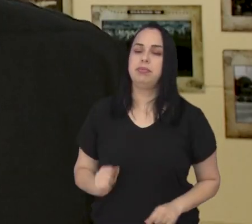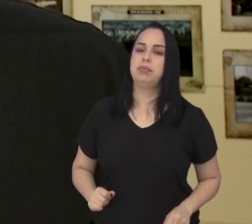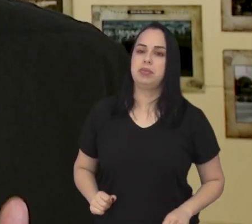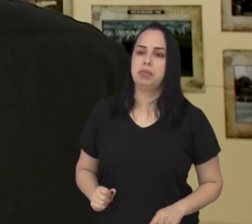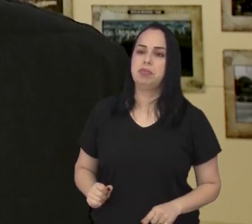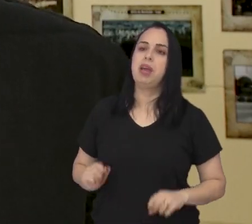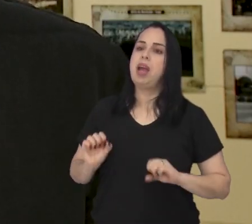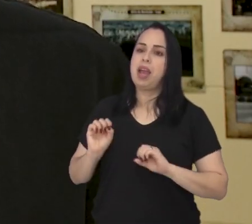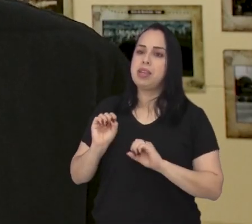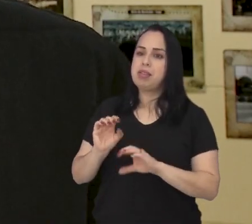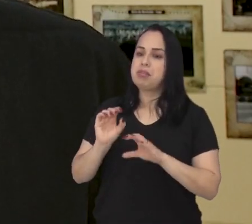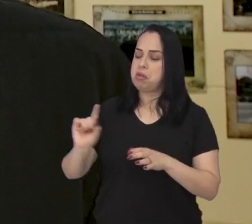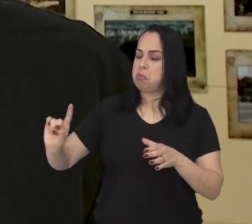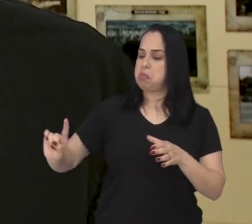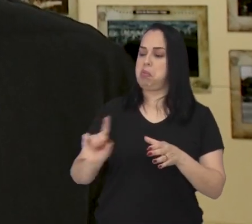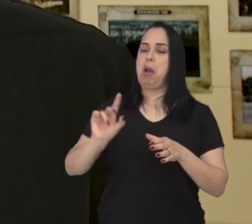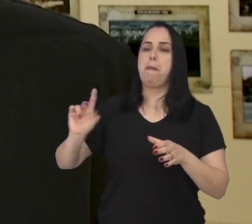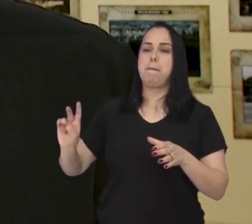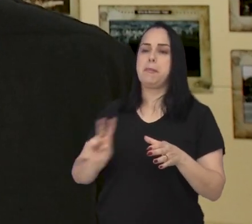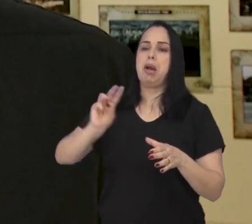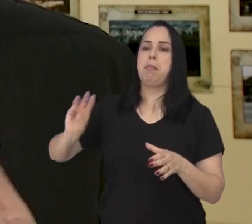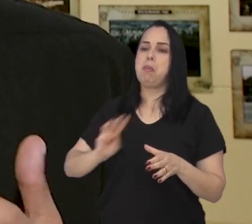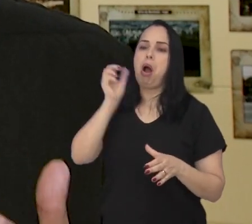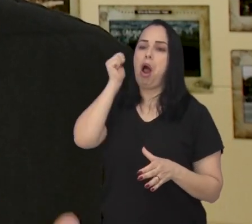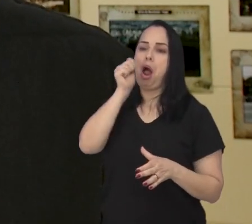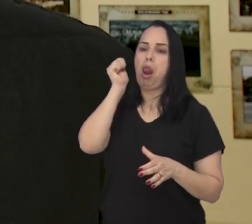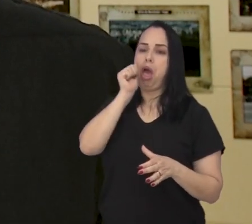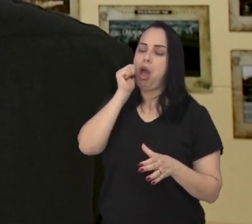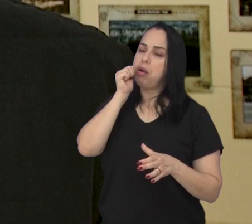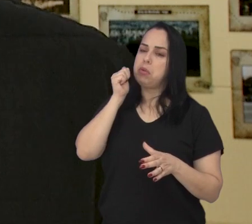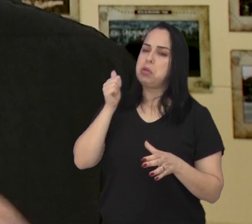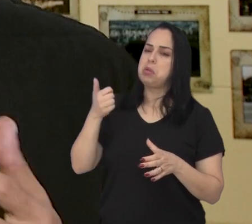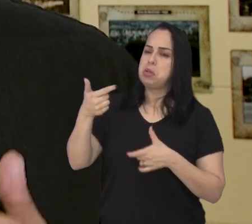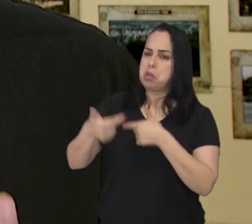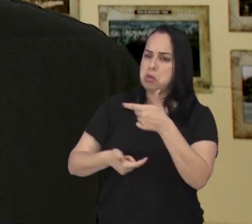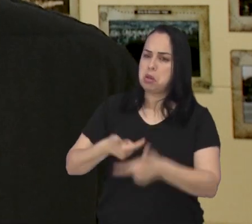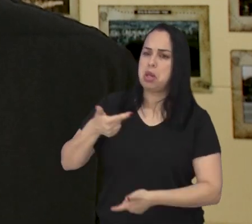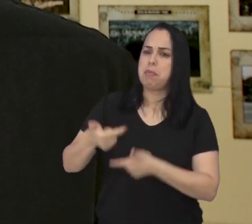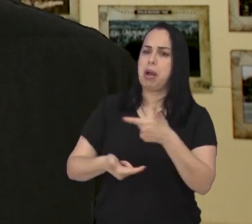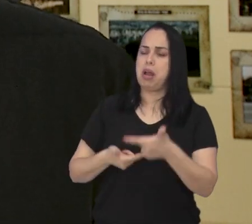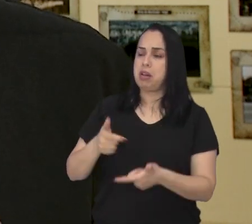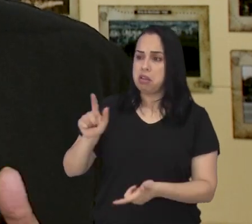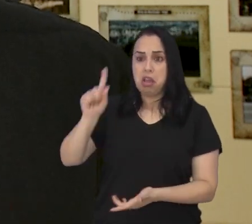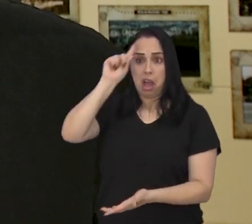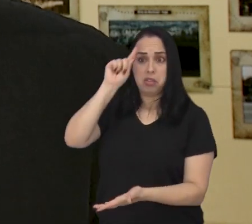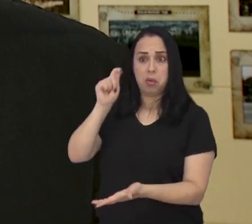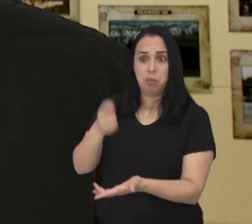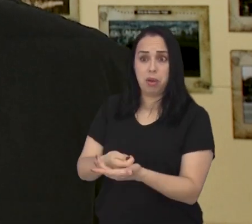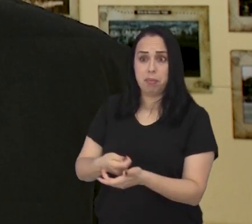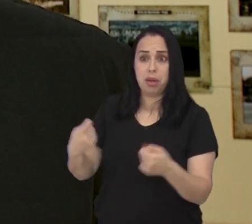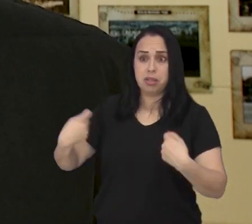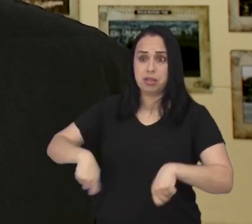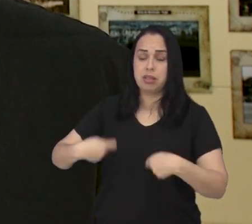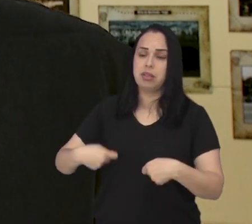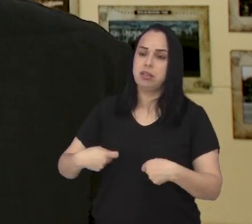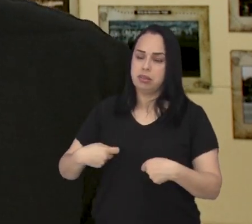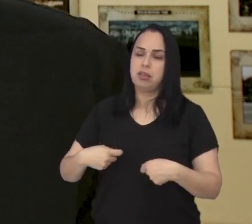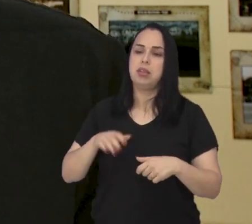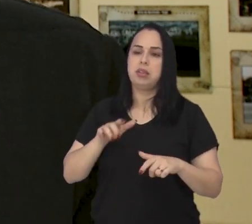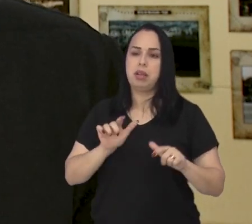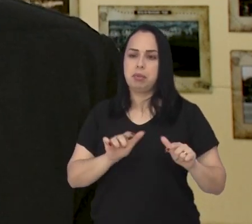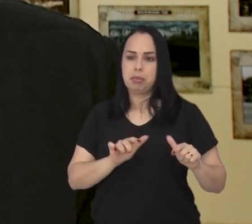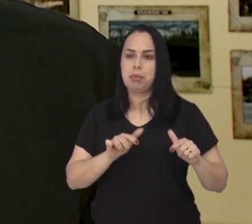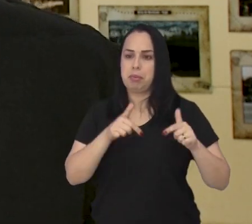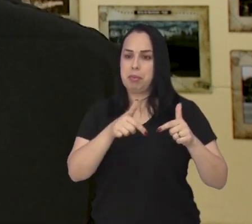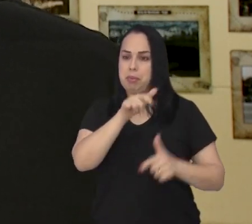precisa cada vez mais introduzir as mulheres para dentro desse processo de trabalho para dentro do processo até mesmo de tomar decisão né então nós